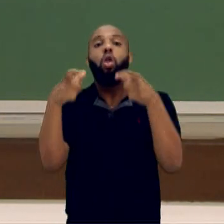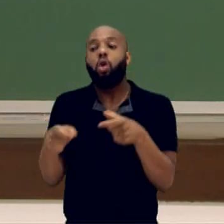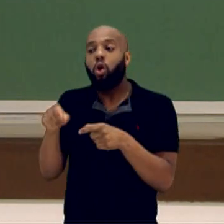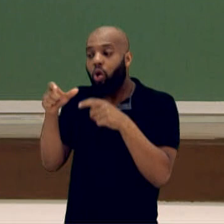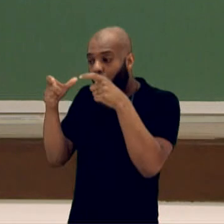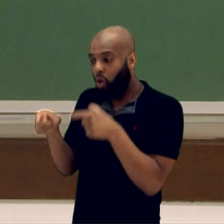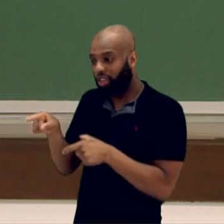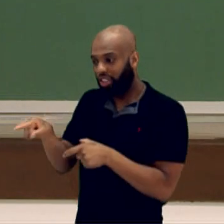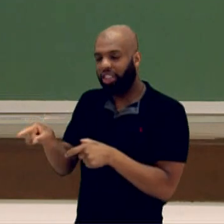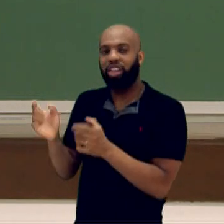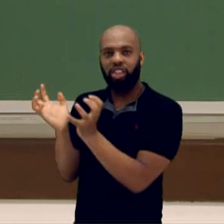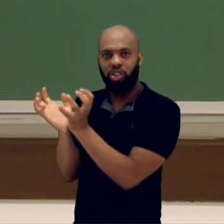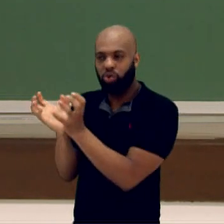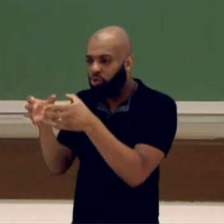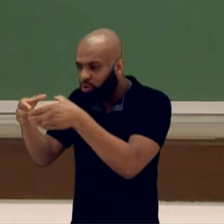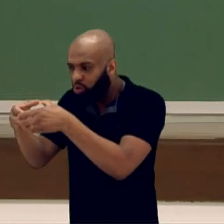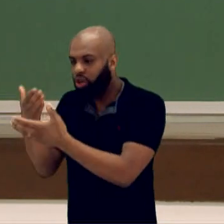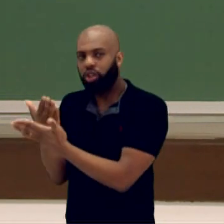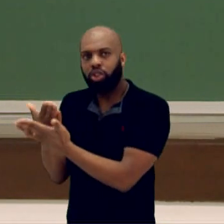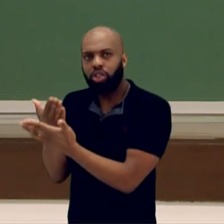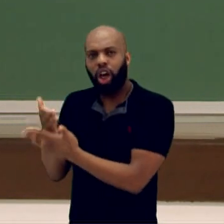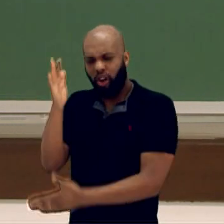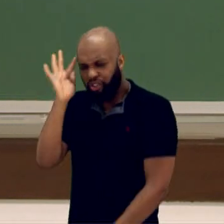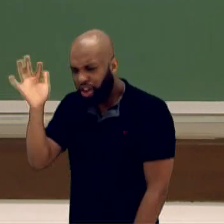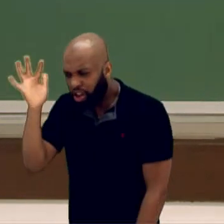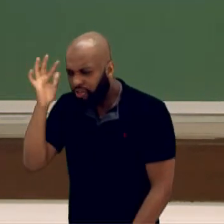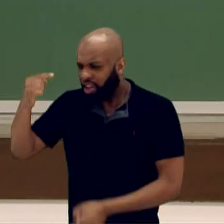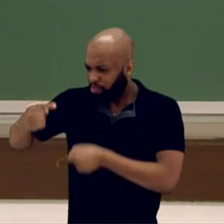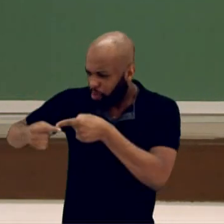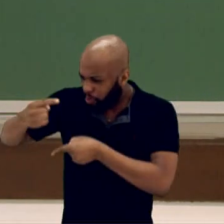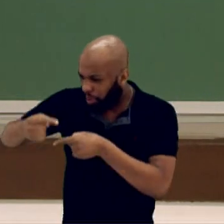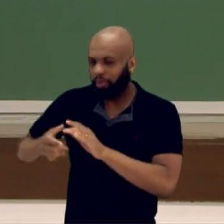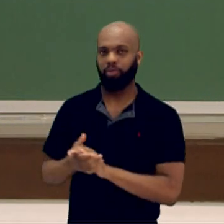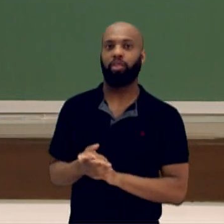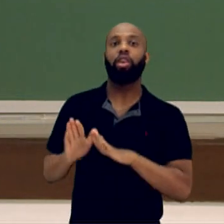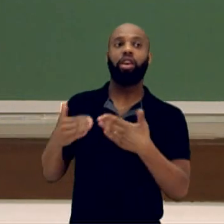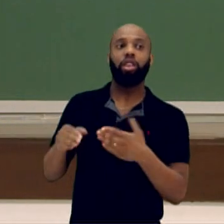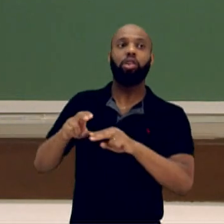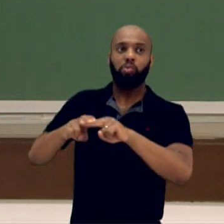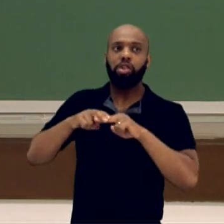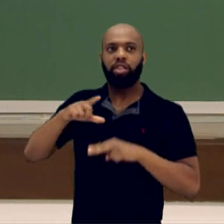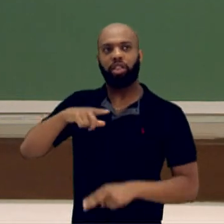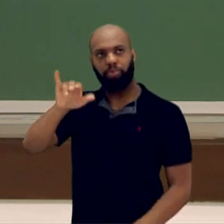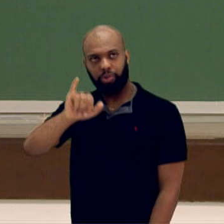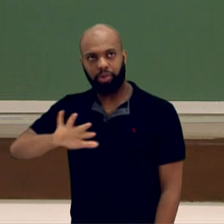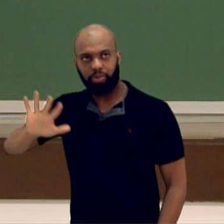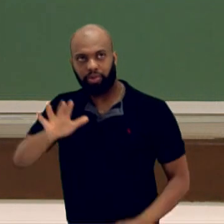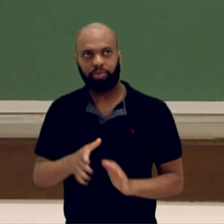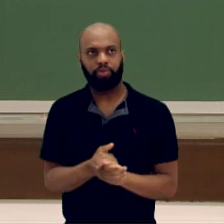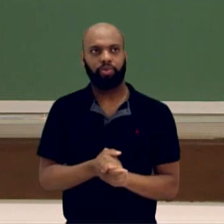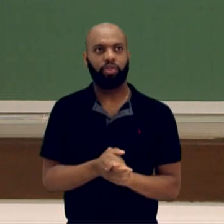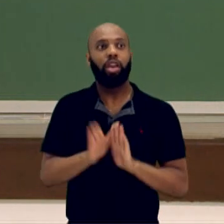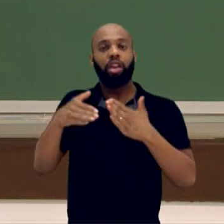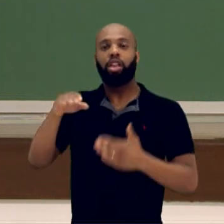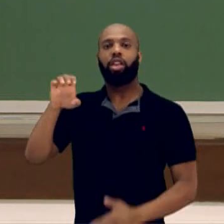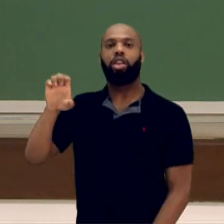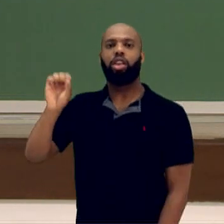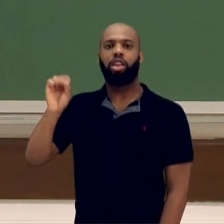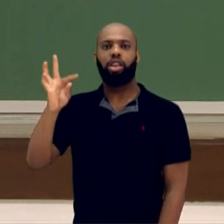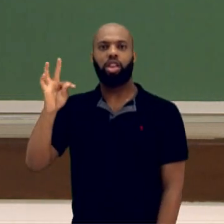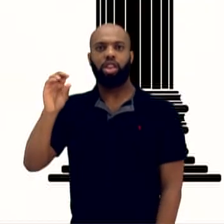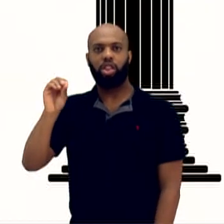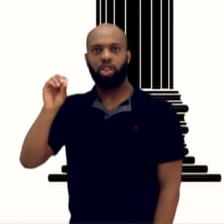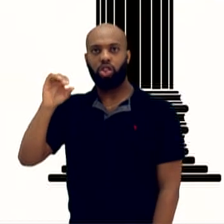os estoicos, né, faziam sua filosofia, tá? Então por isso essa imagem aqui. O estoicismo vai